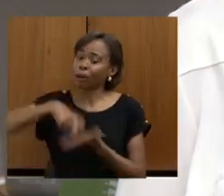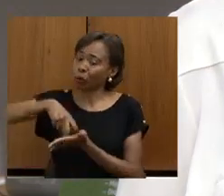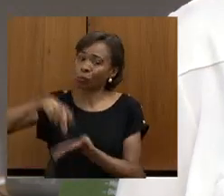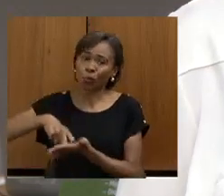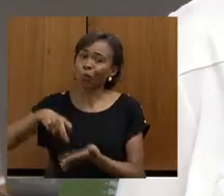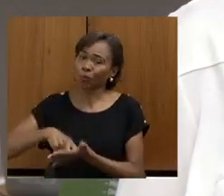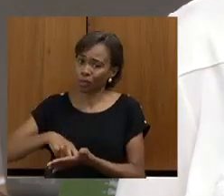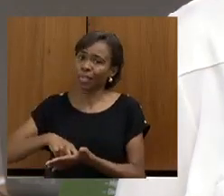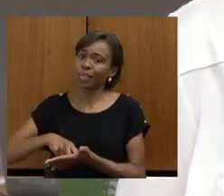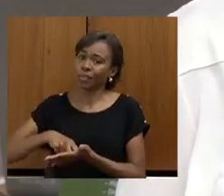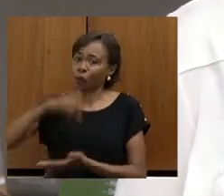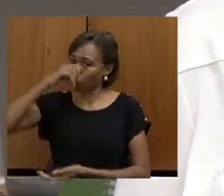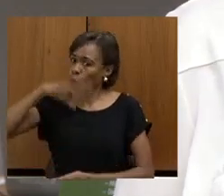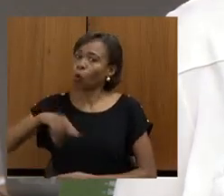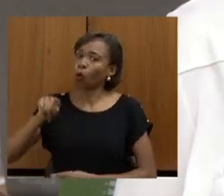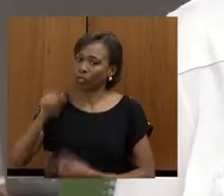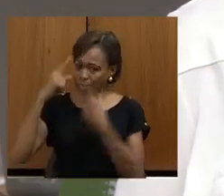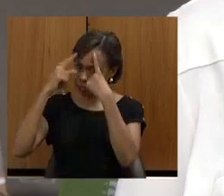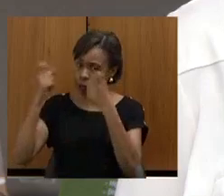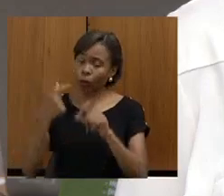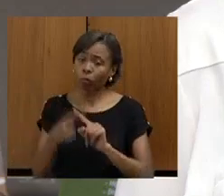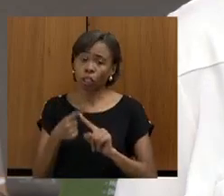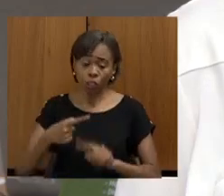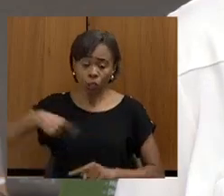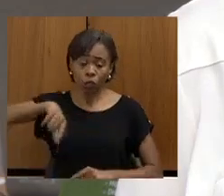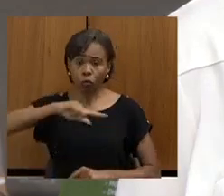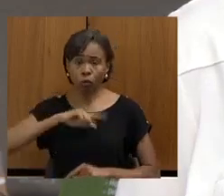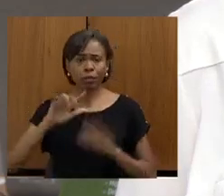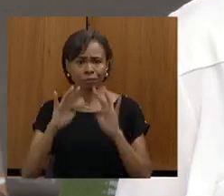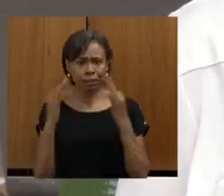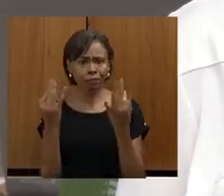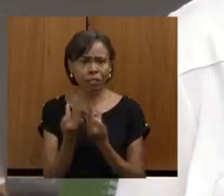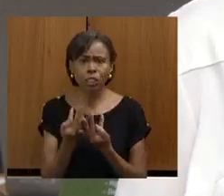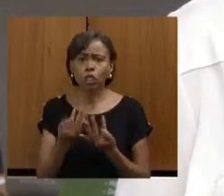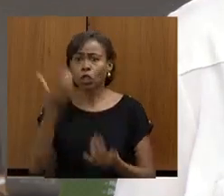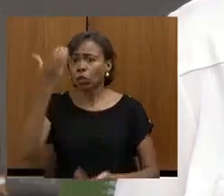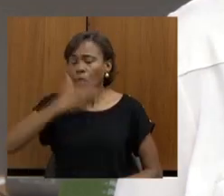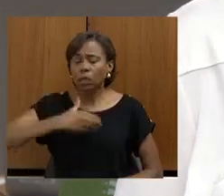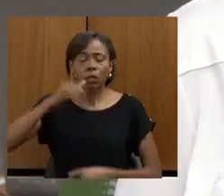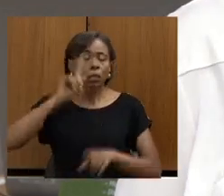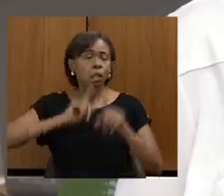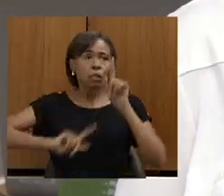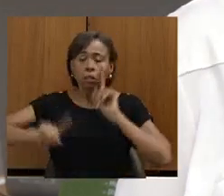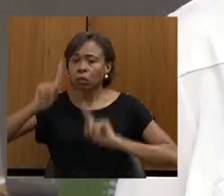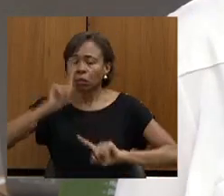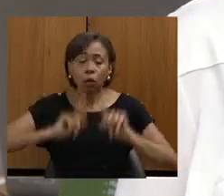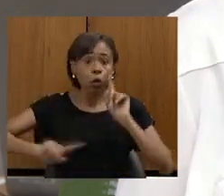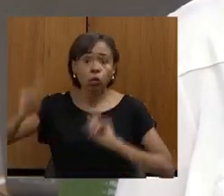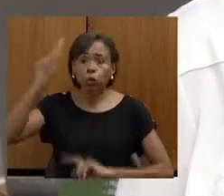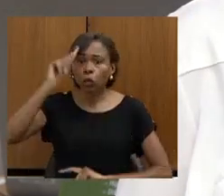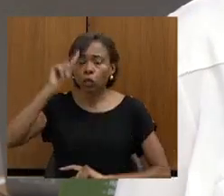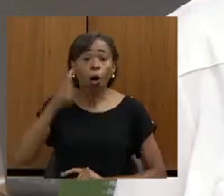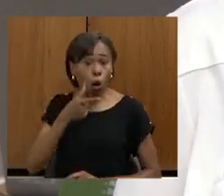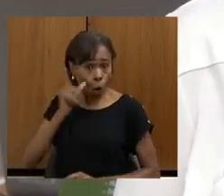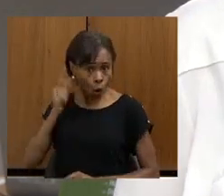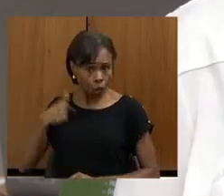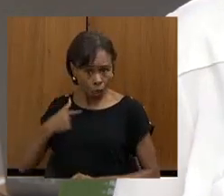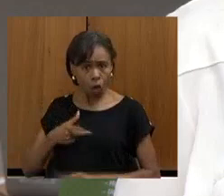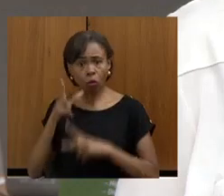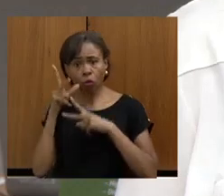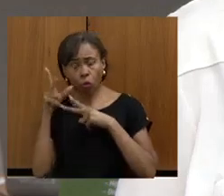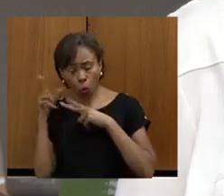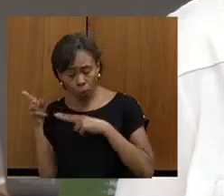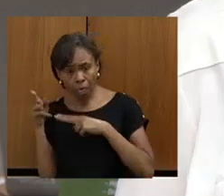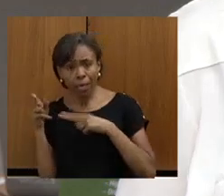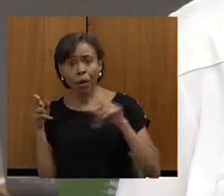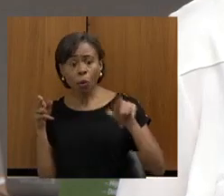seus agressores. Porque nós, famílias, choramos todos os dias. Ontem, eu fui dormir com a notícia de